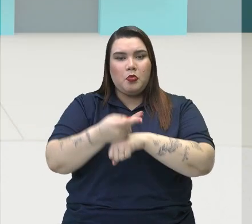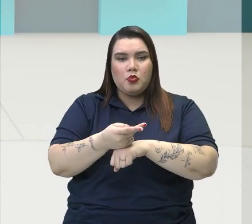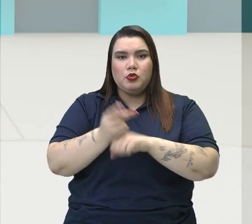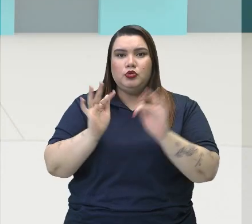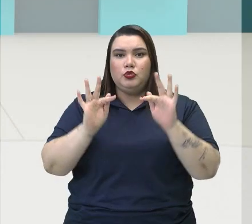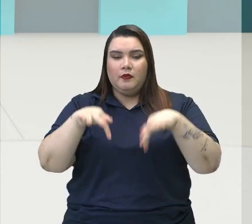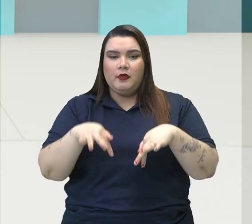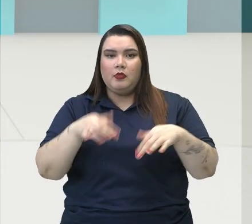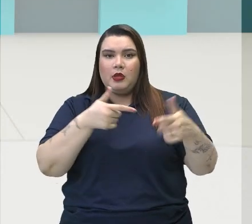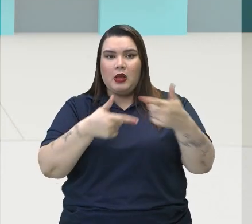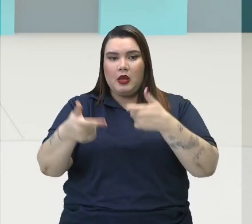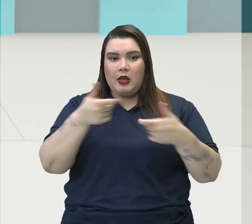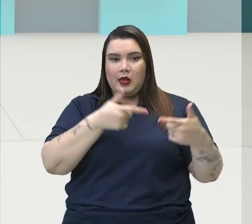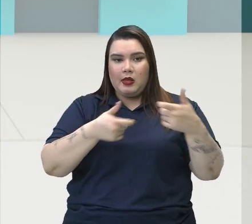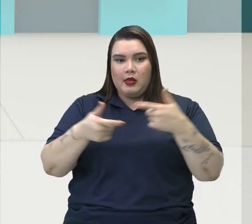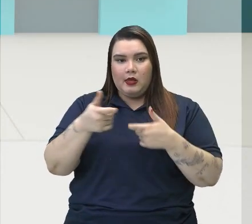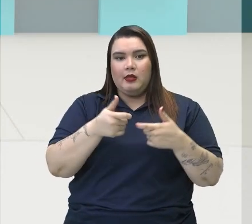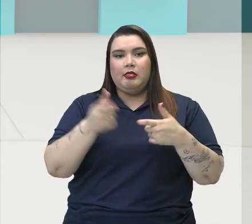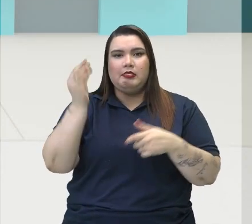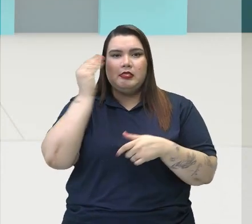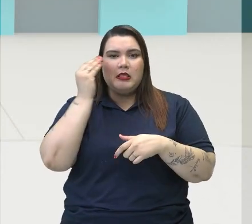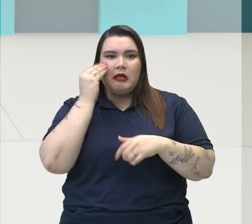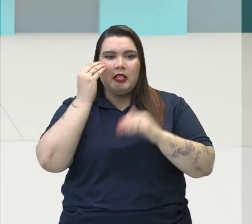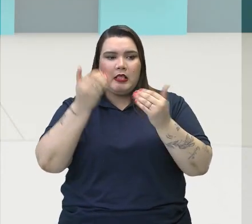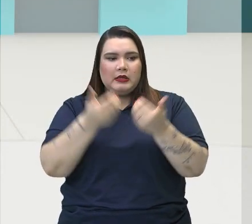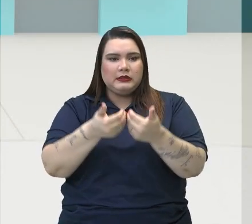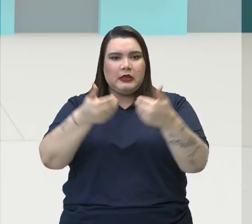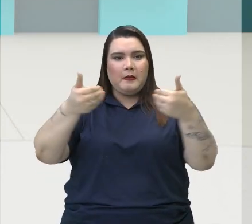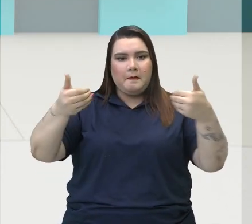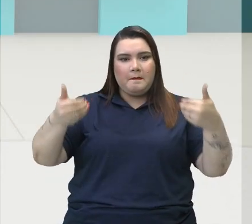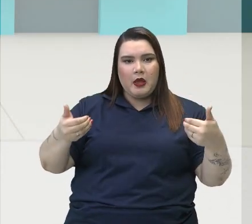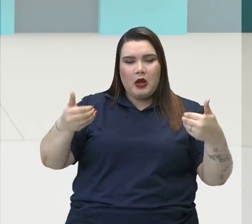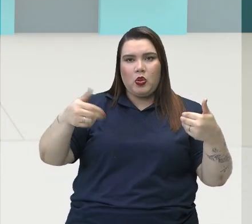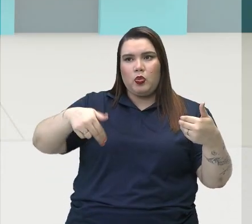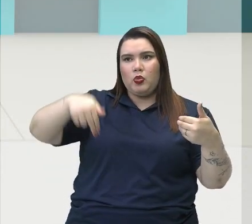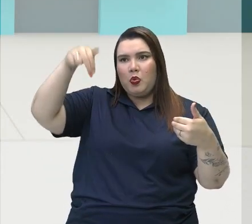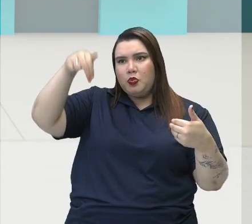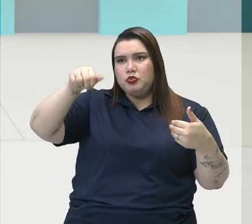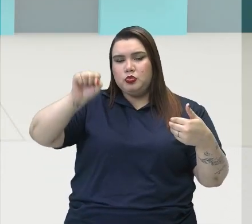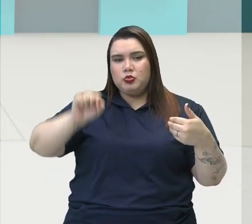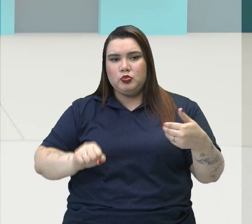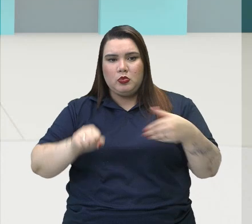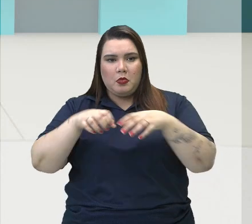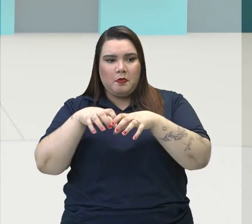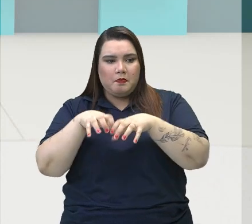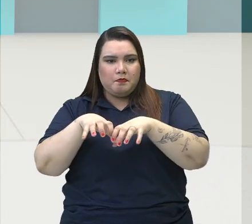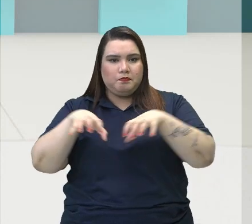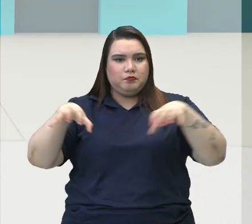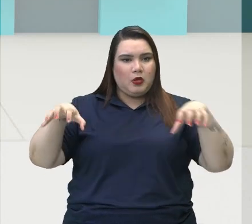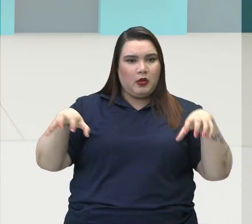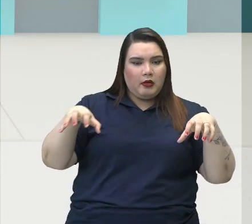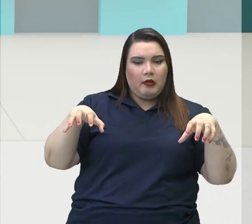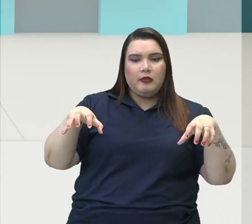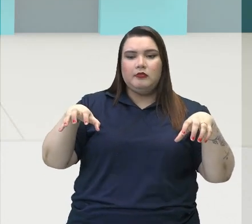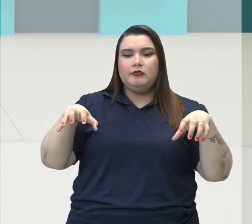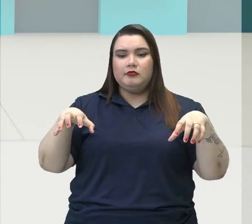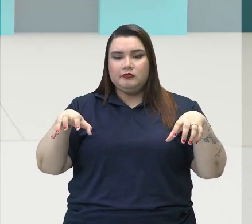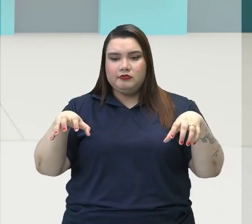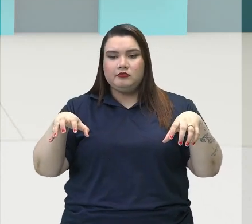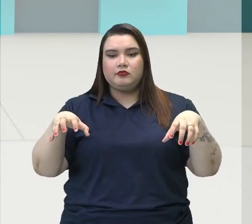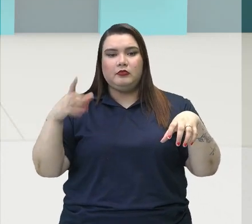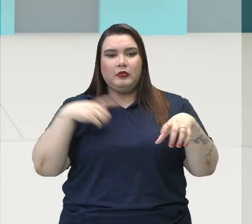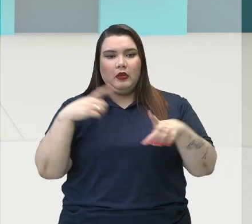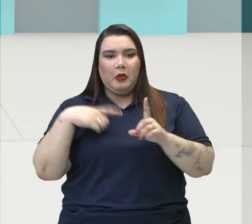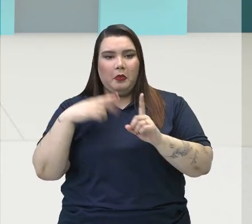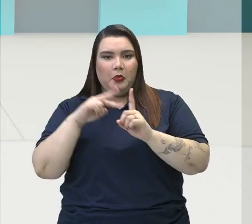da Secessão, que foi uma tentativa de separar os estados do Norte e do Sul, um escravocrata, outro já tinha uma